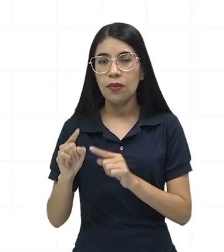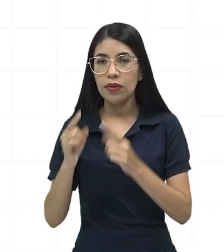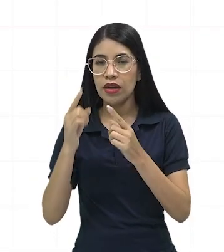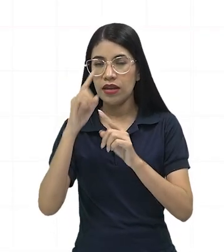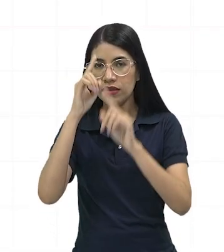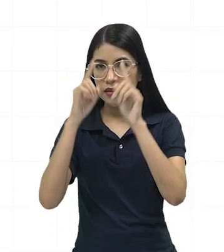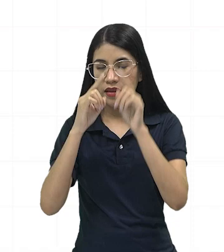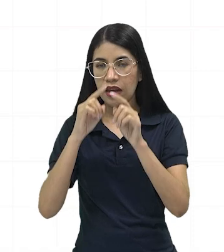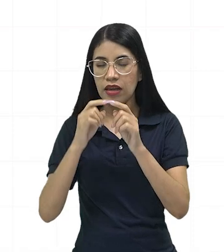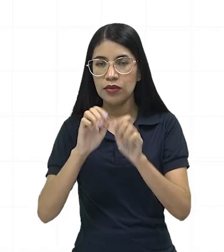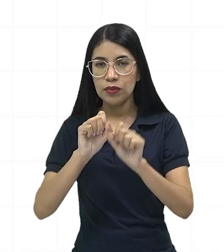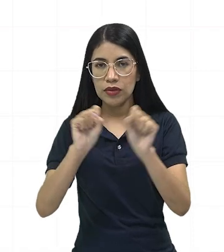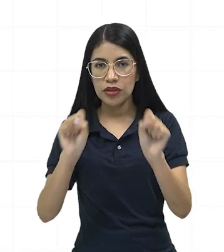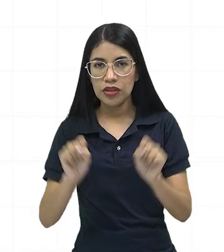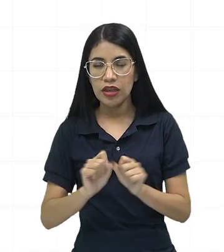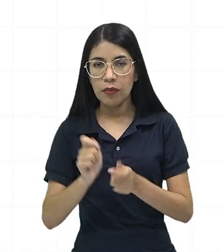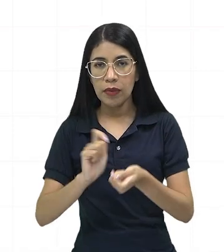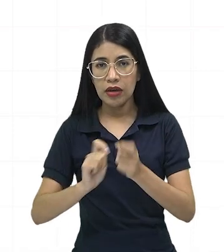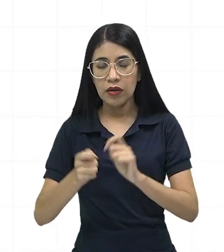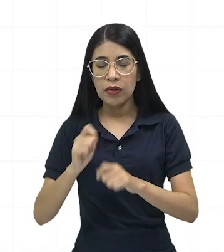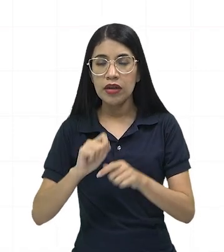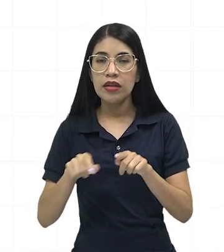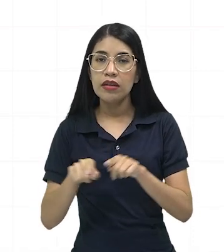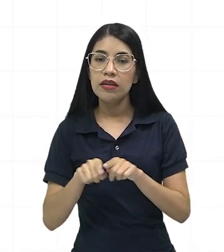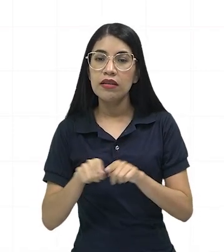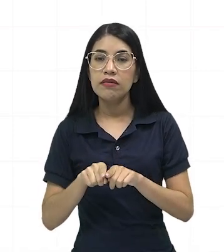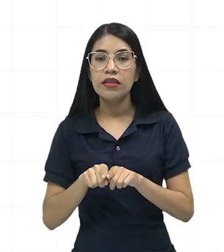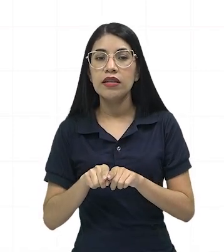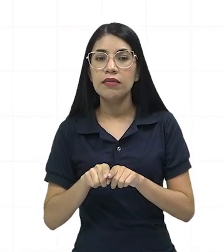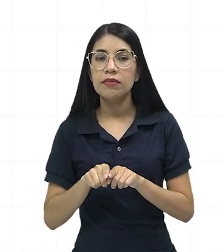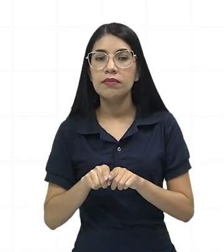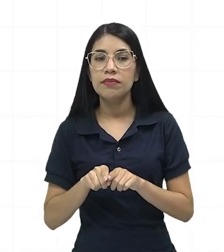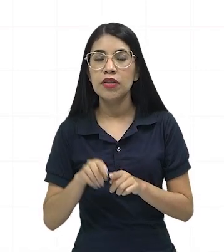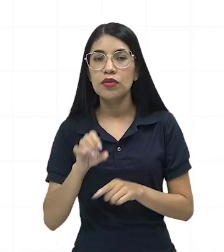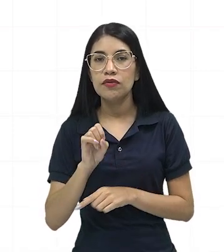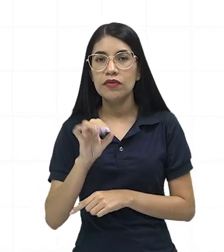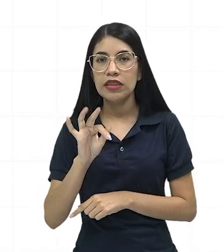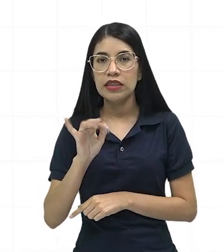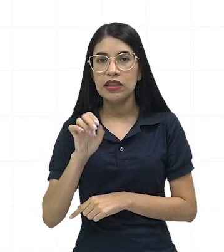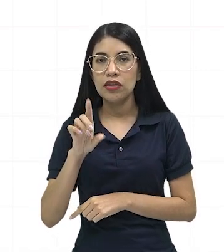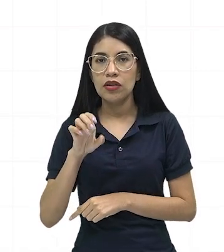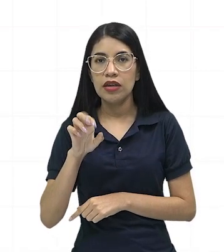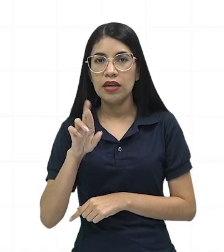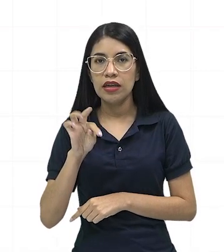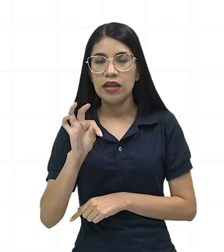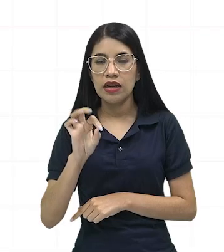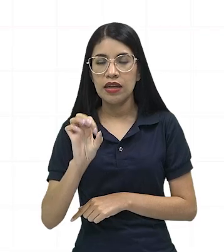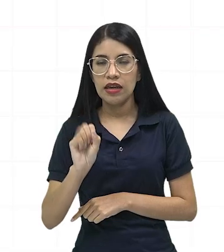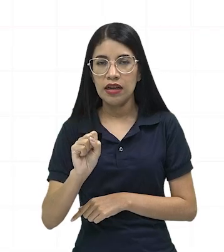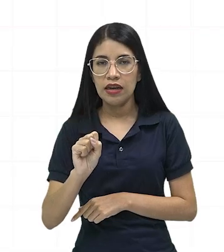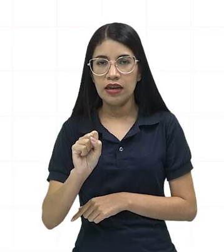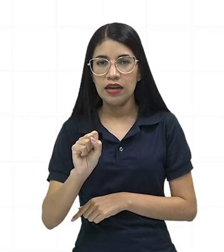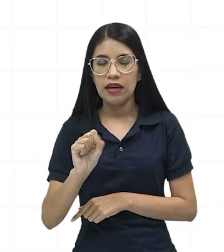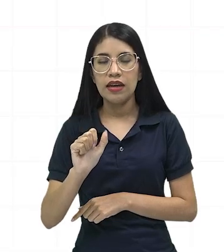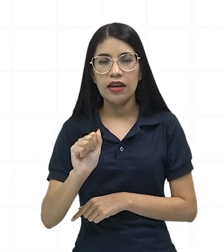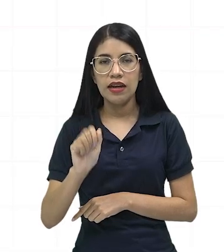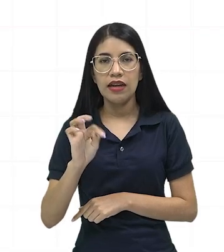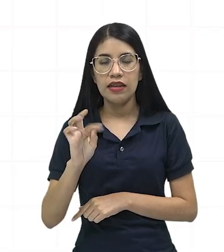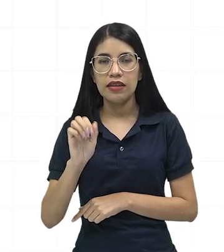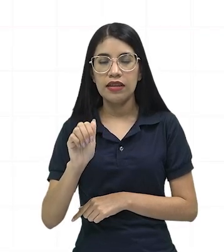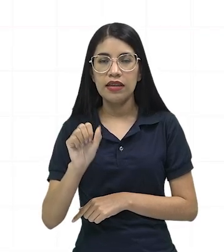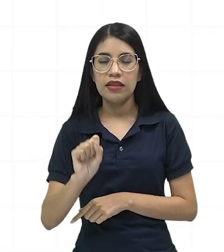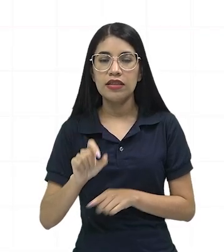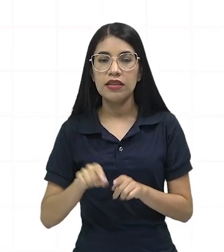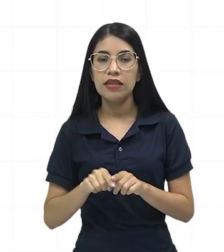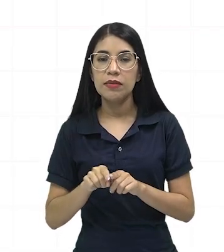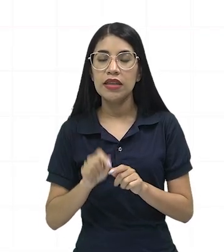dos fisiocratas, que defendiam o controle do Estado na economia,